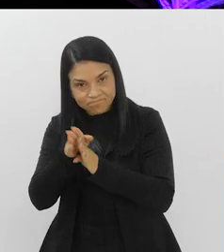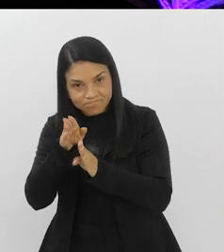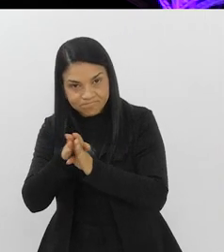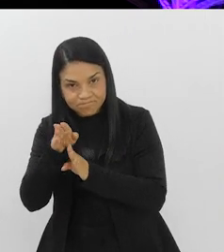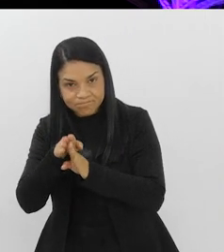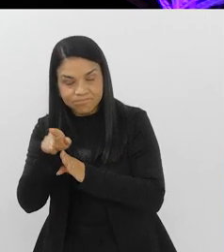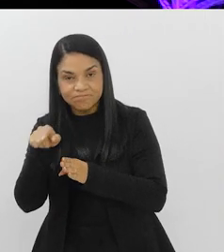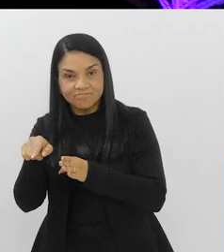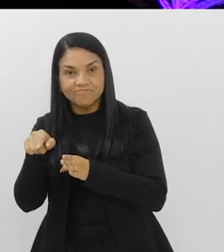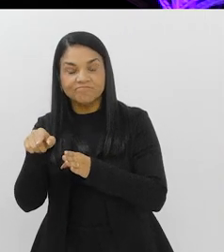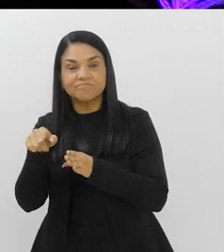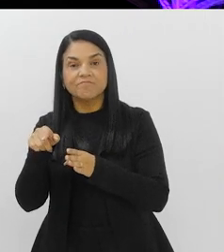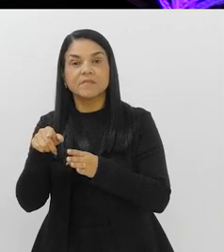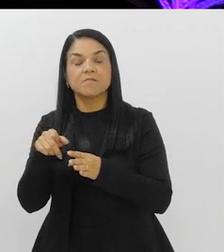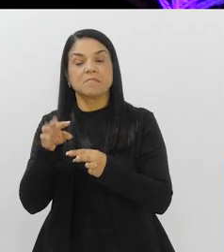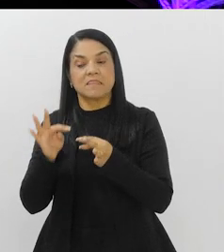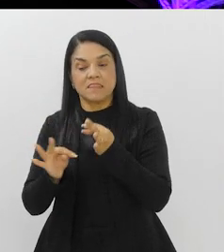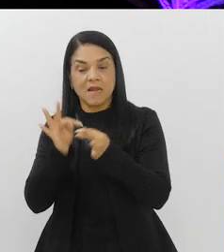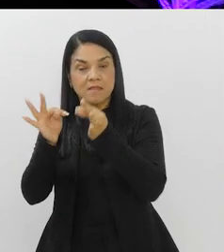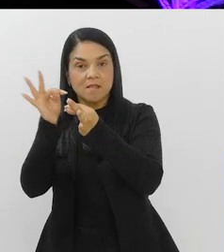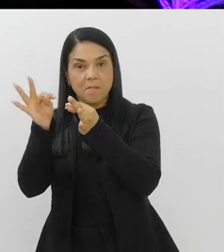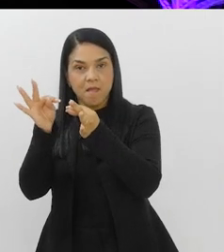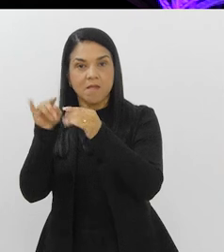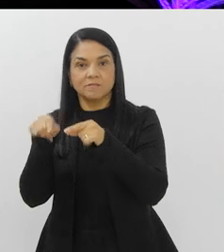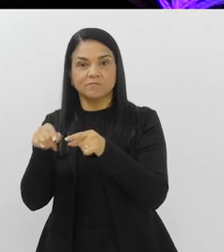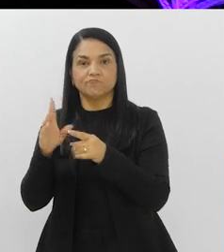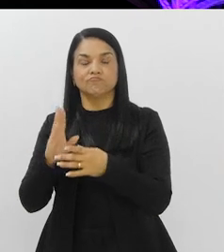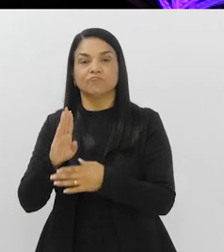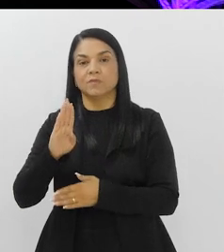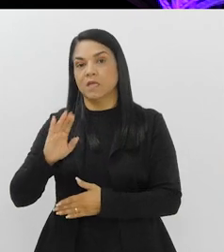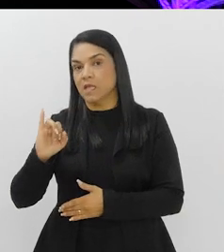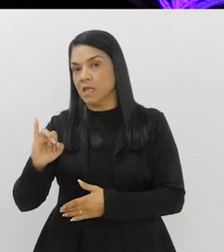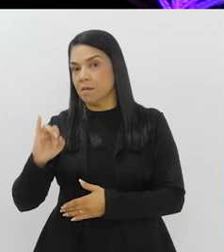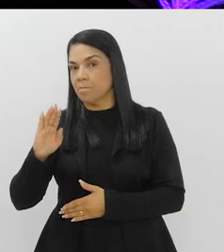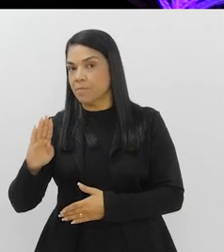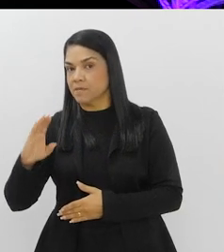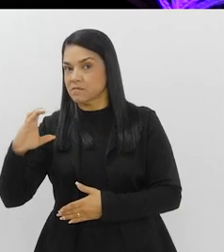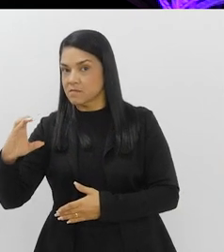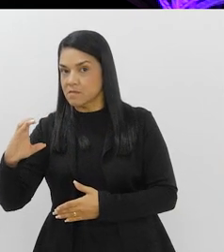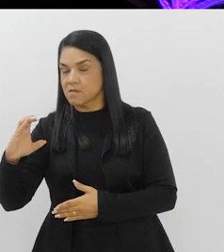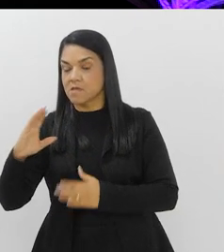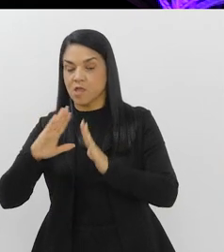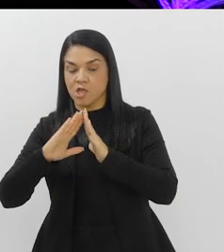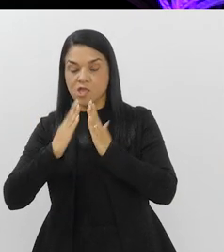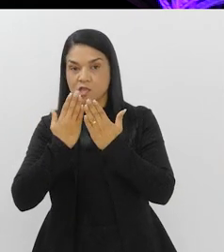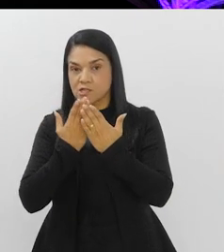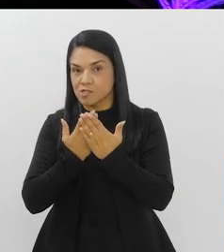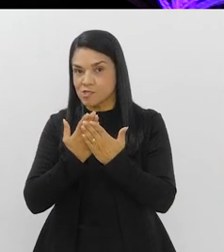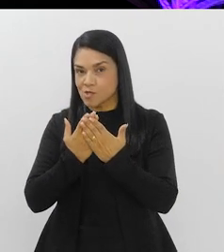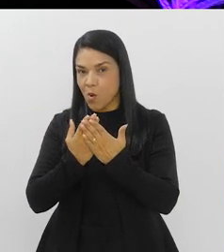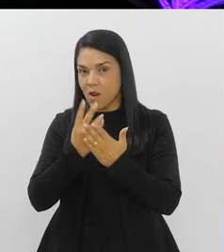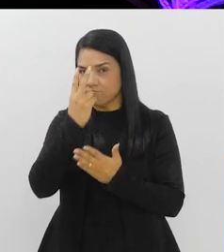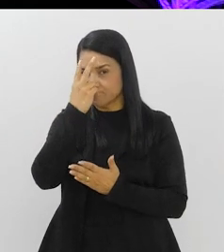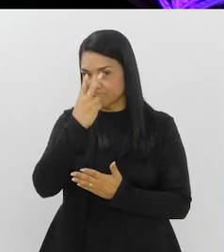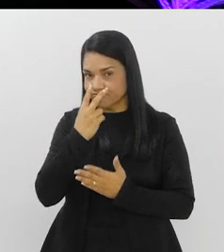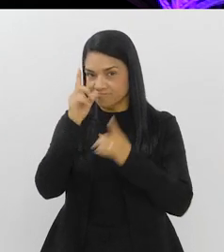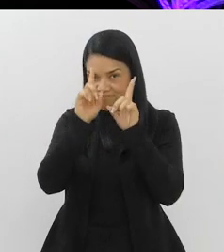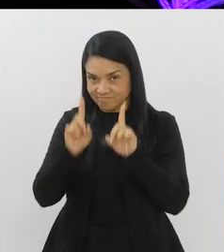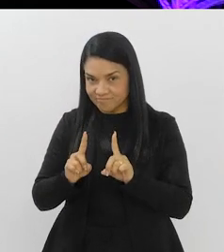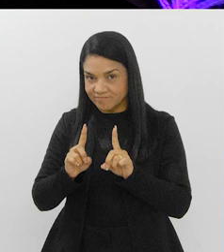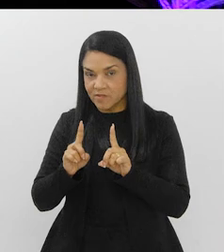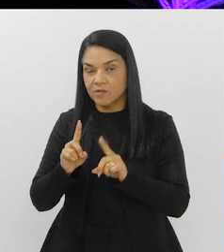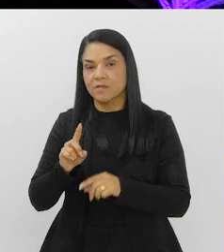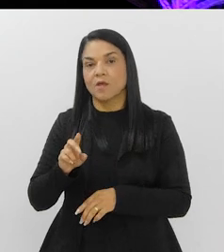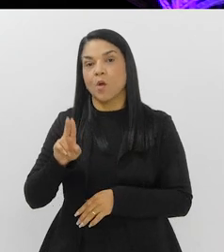cirurgias a a me tratar no instituto do Benjamim constan né que é aquela escola para deficientes visuais que tem aqui na Urca uhum